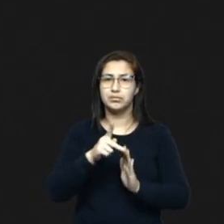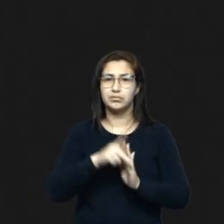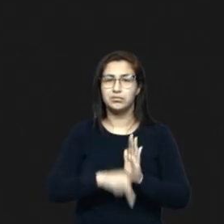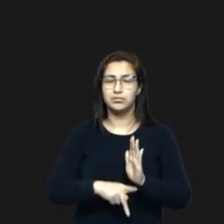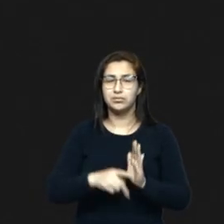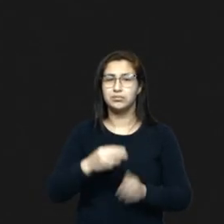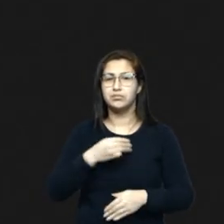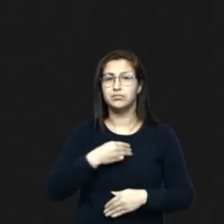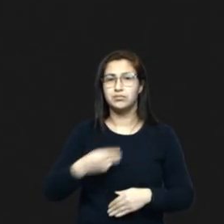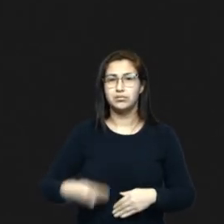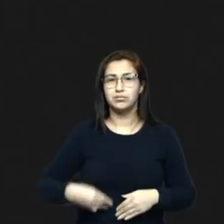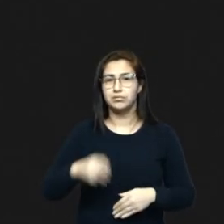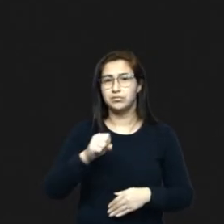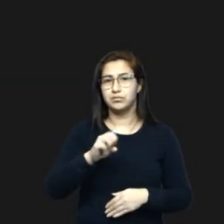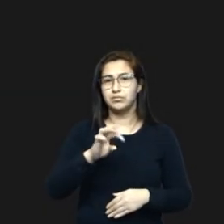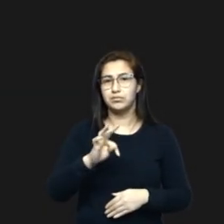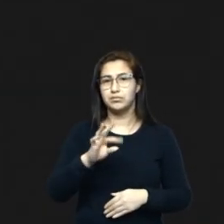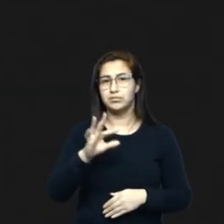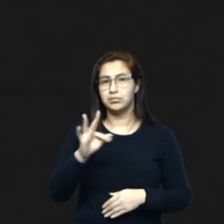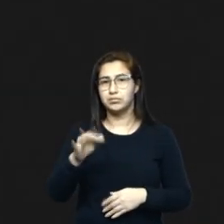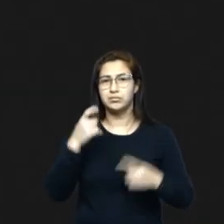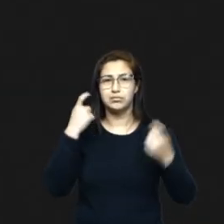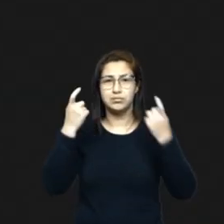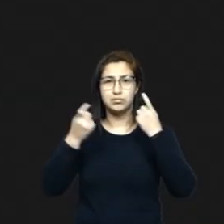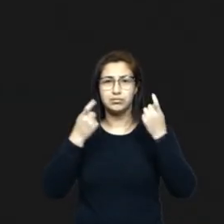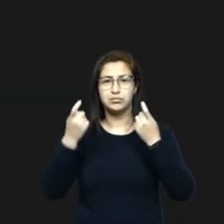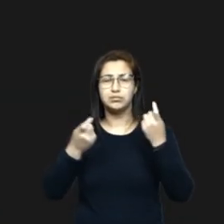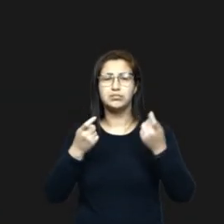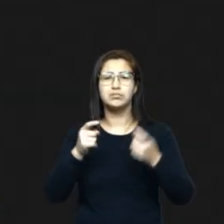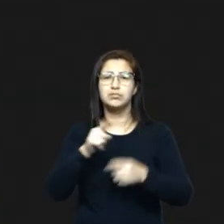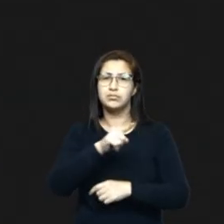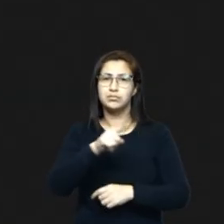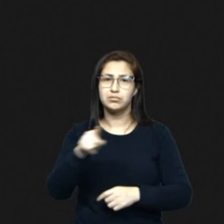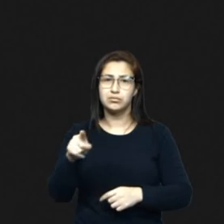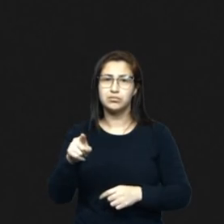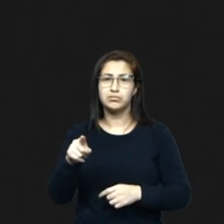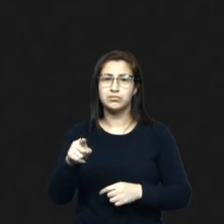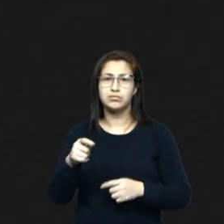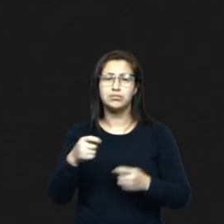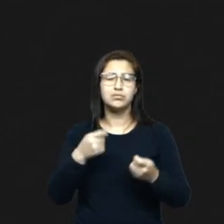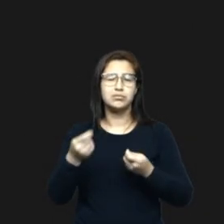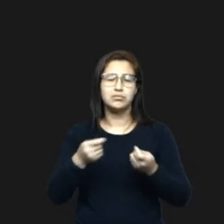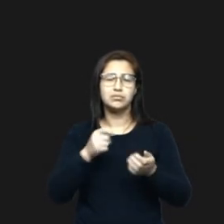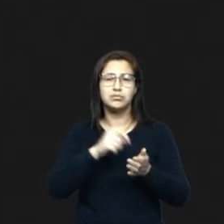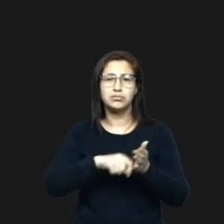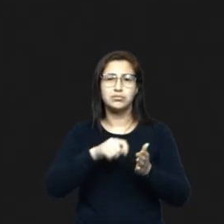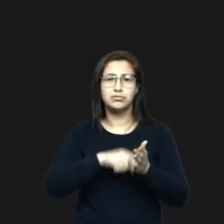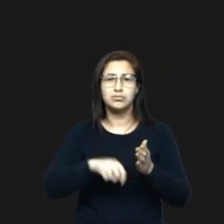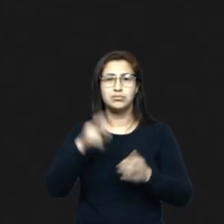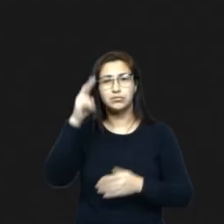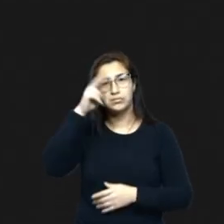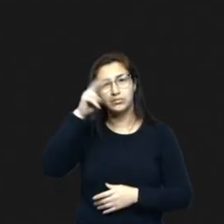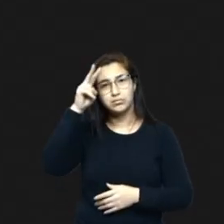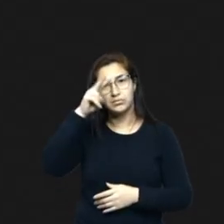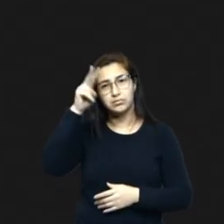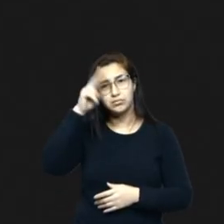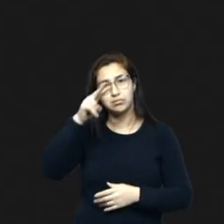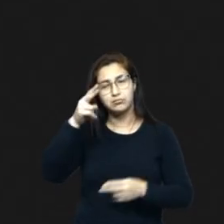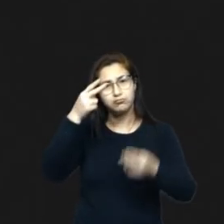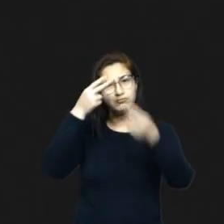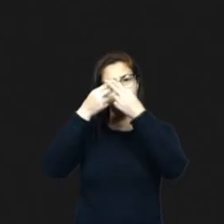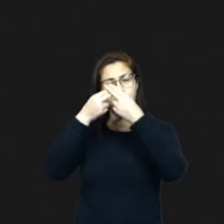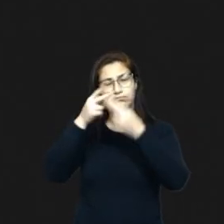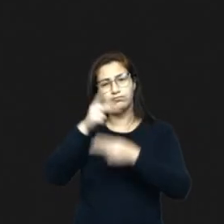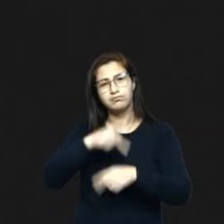do STF, preocupe-se como os senhores querão escrever seu nome na história do país. Isso é